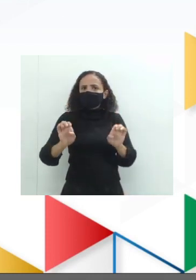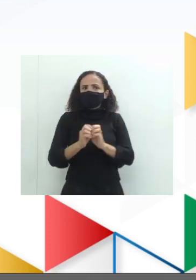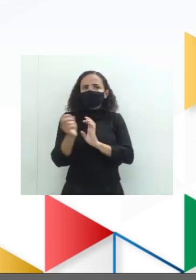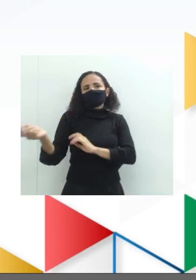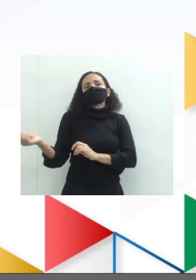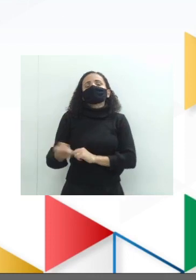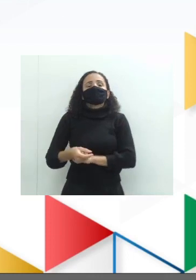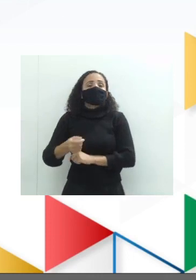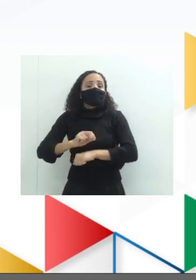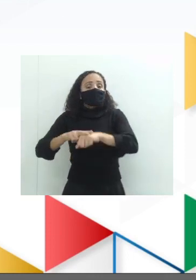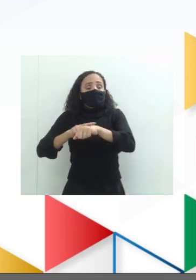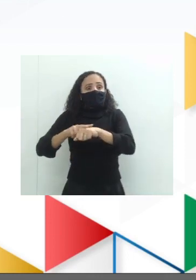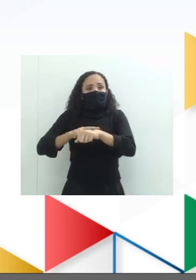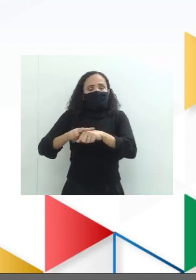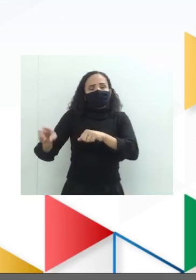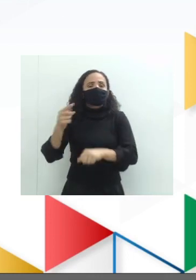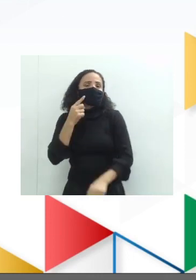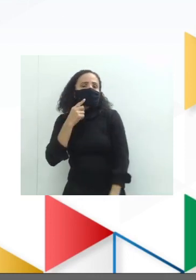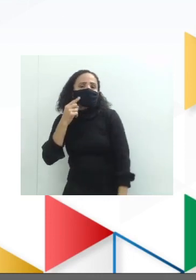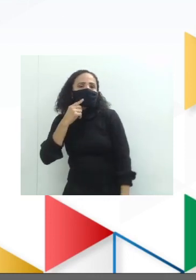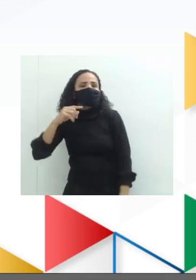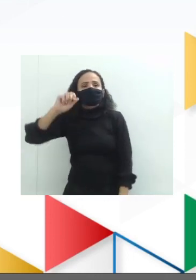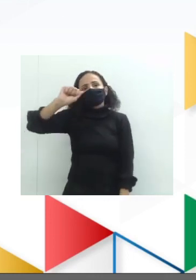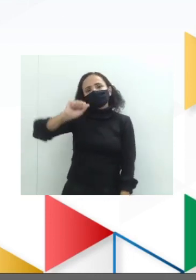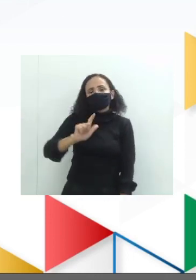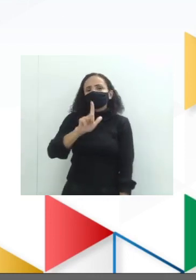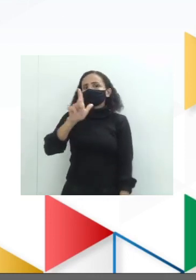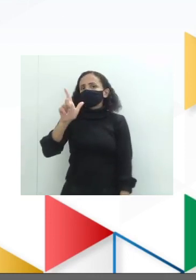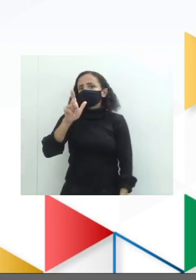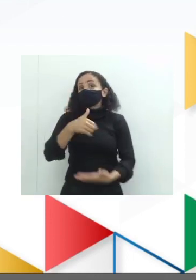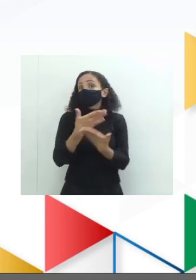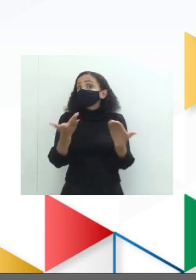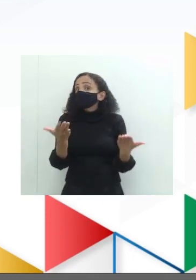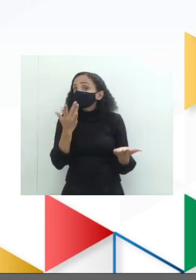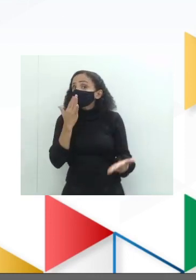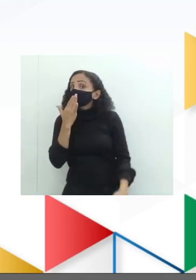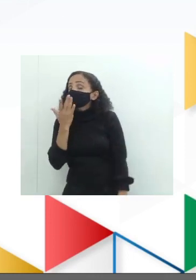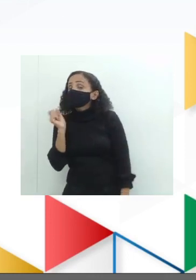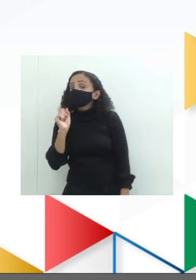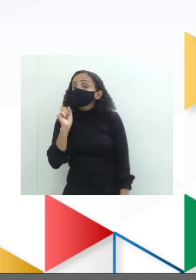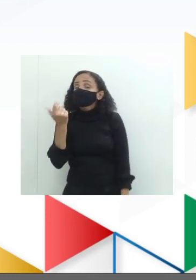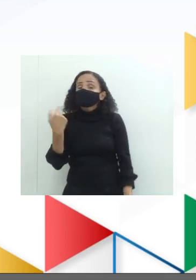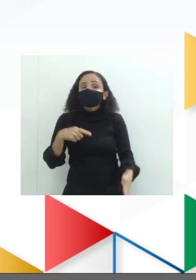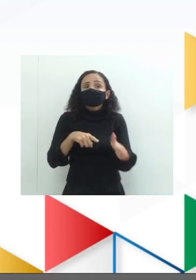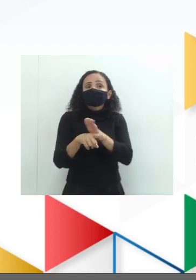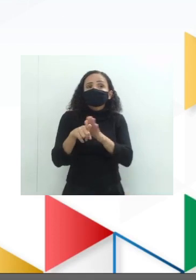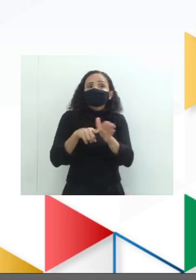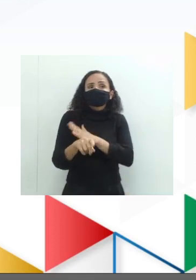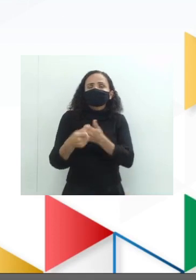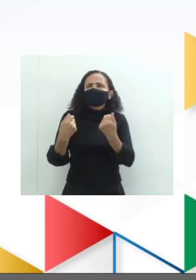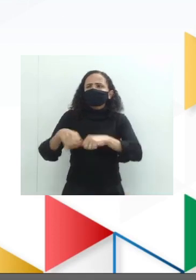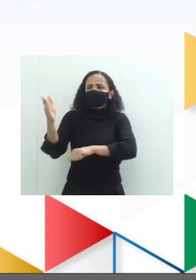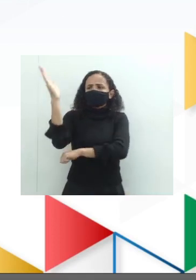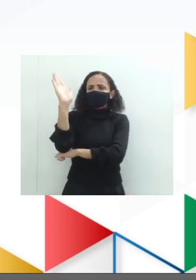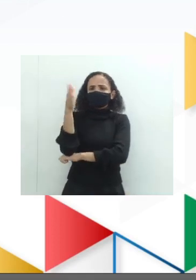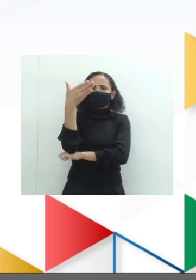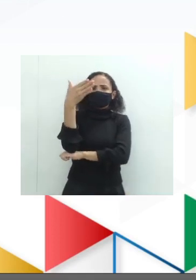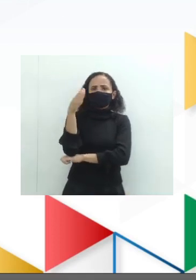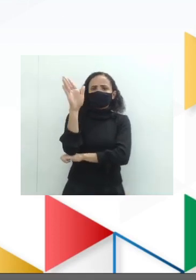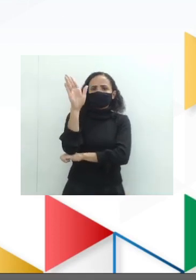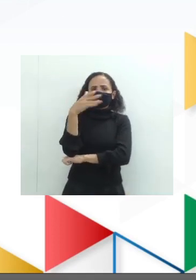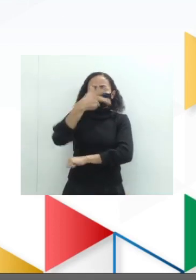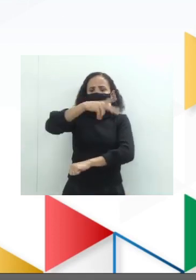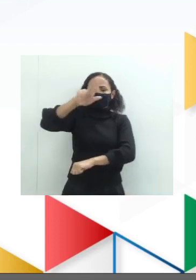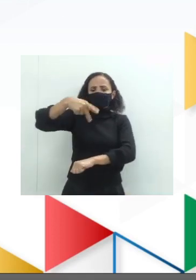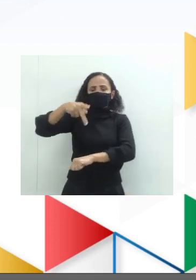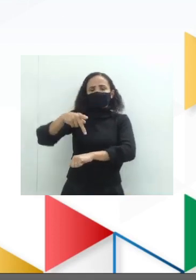e azul. O vermelho quase vinho, né? Bom, o que é que a questão quer? Observe a bandeira de um determinado país e